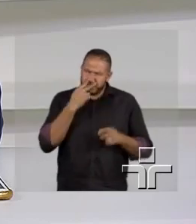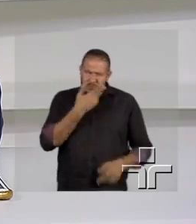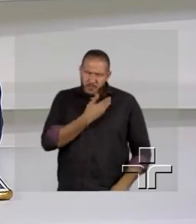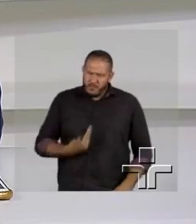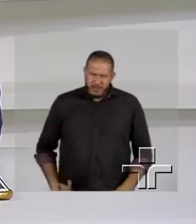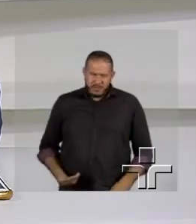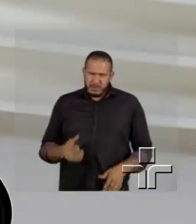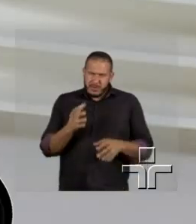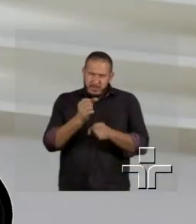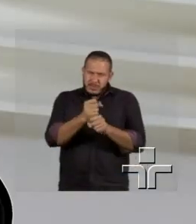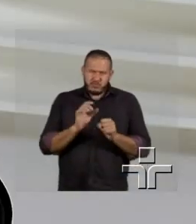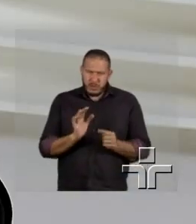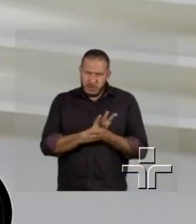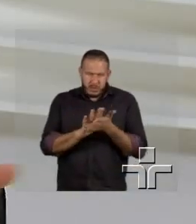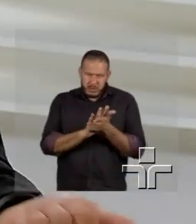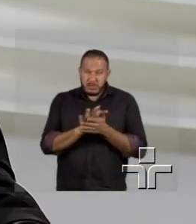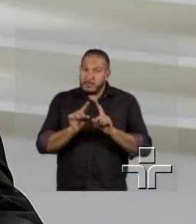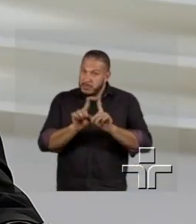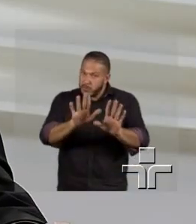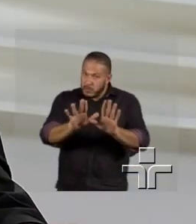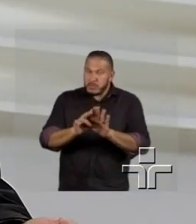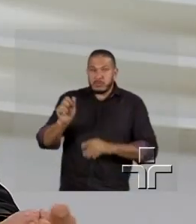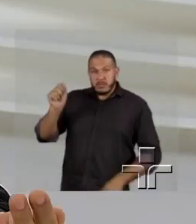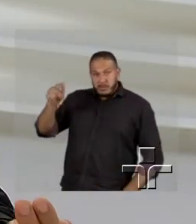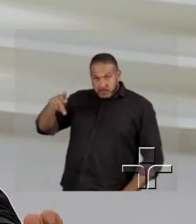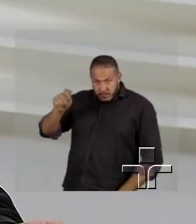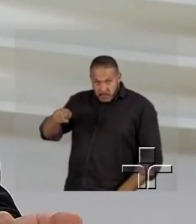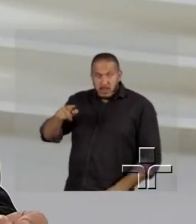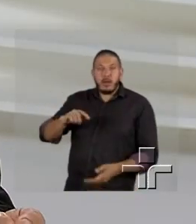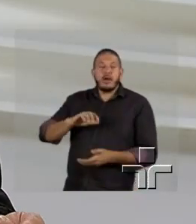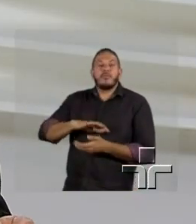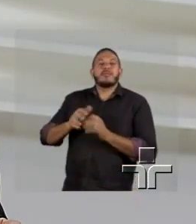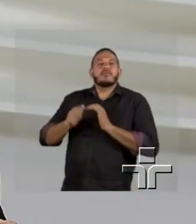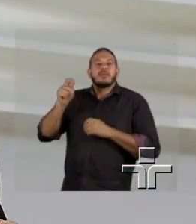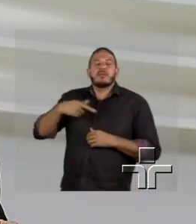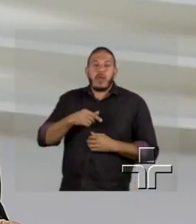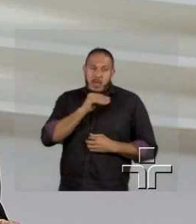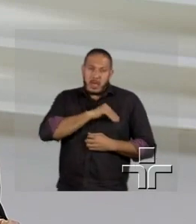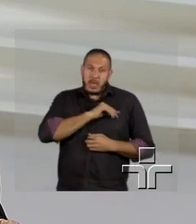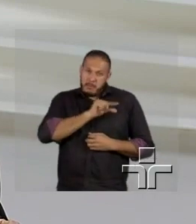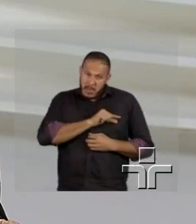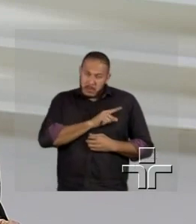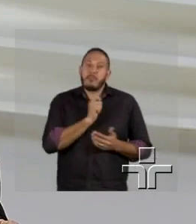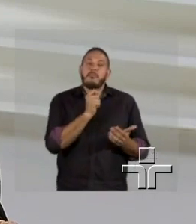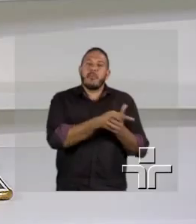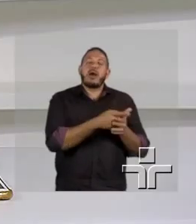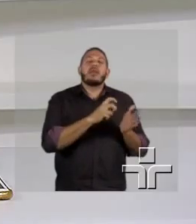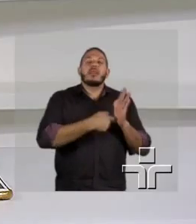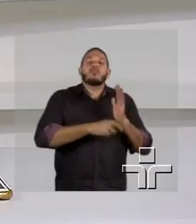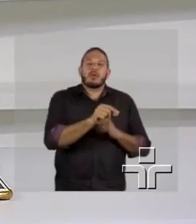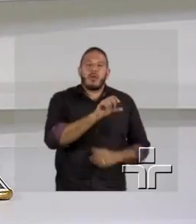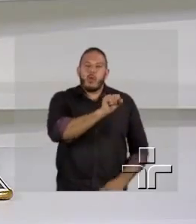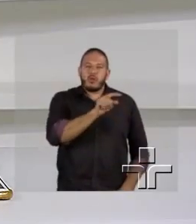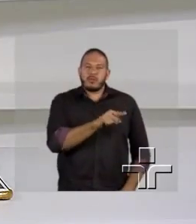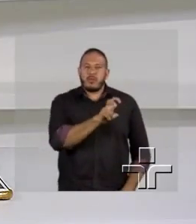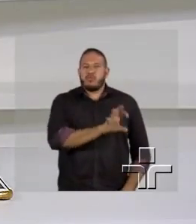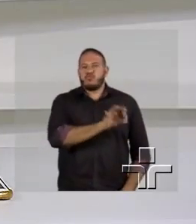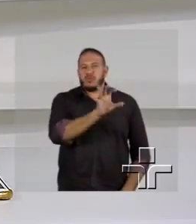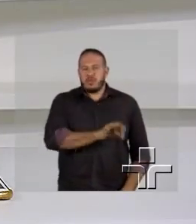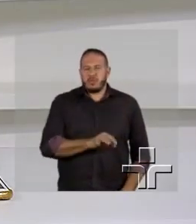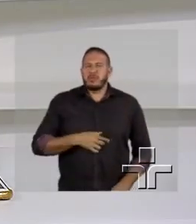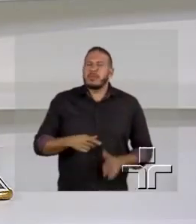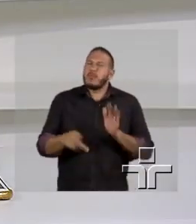notavelmente técnicos, né? Quer dizer, a reforma, enfim, era a grande bandeira do ano, e depois infraestrutura e privatização. O senhor não citou